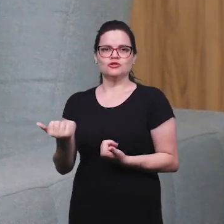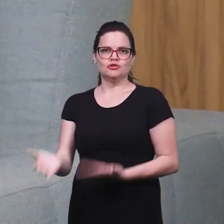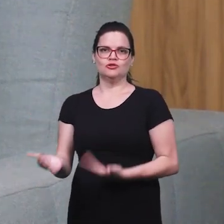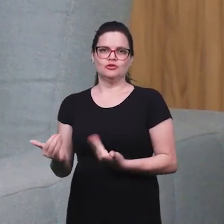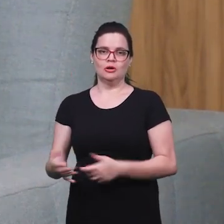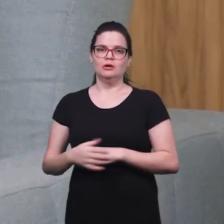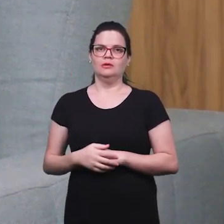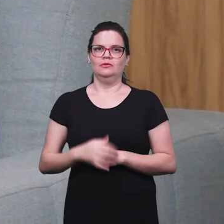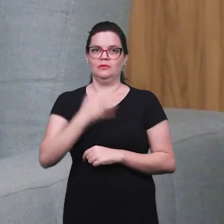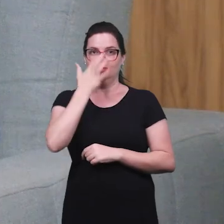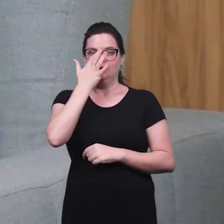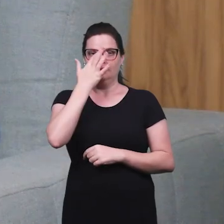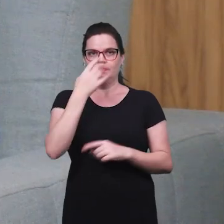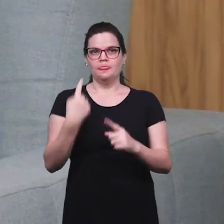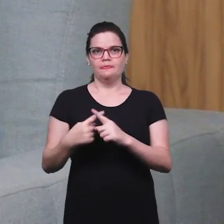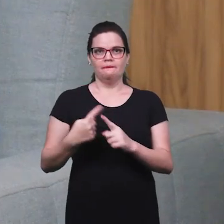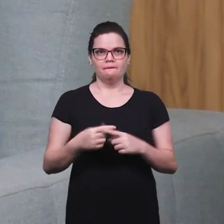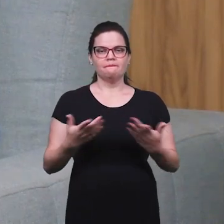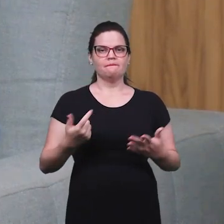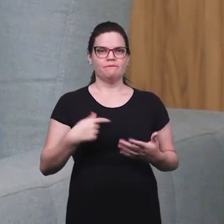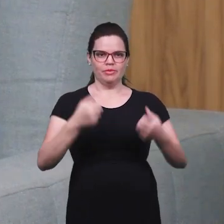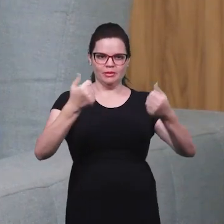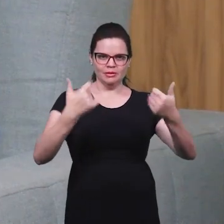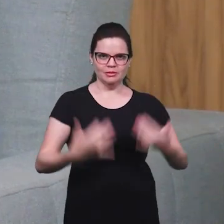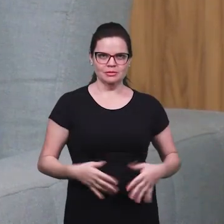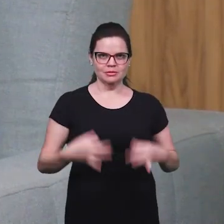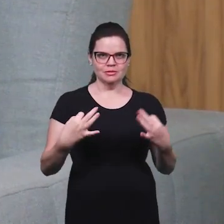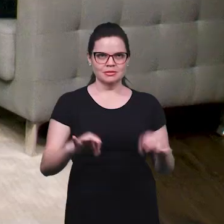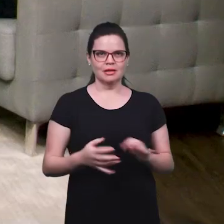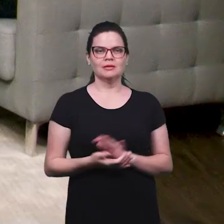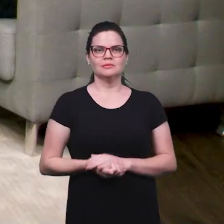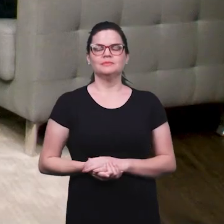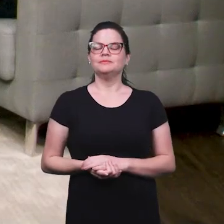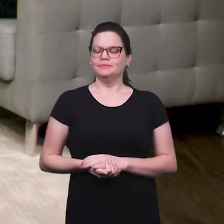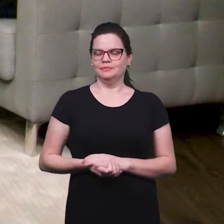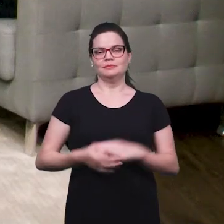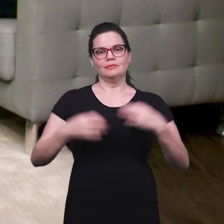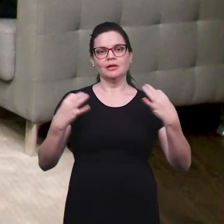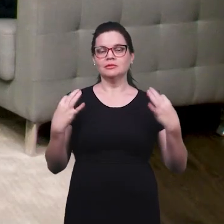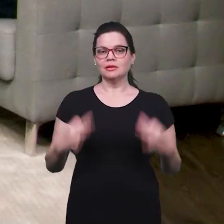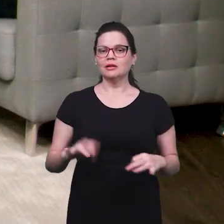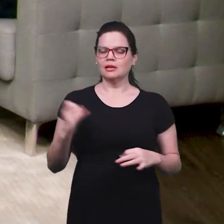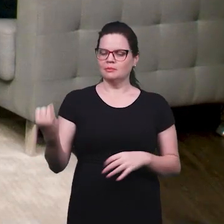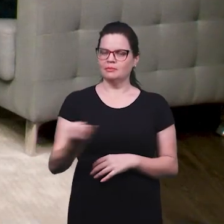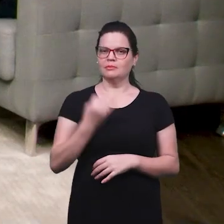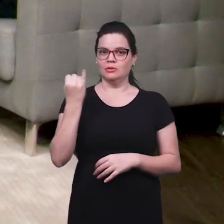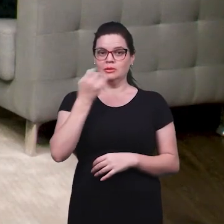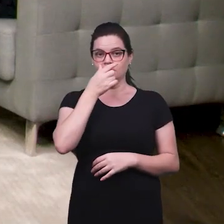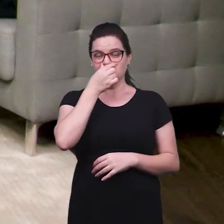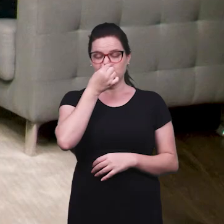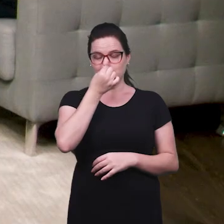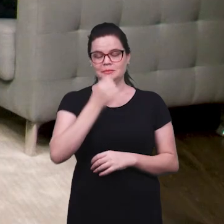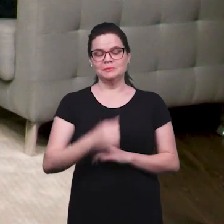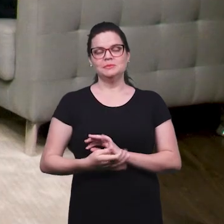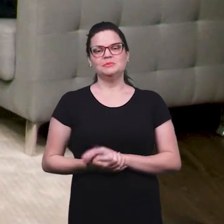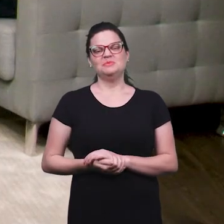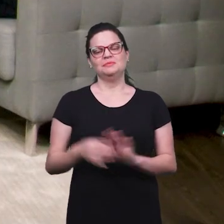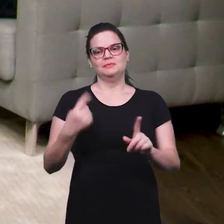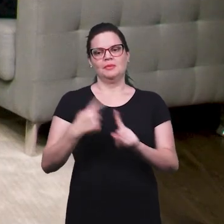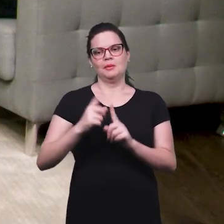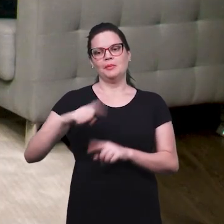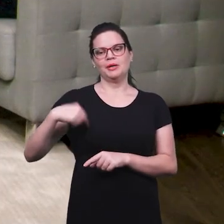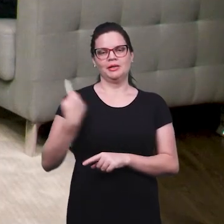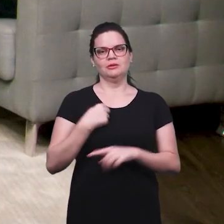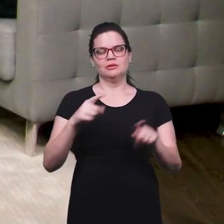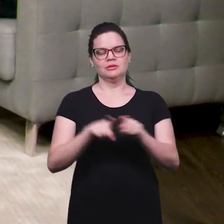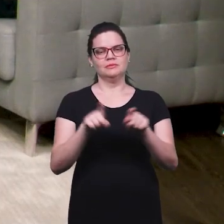de sobriedade e seriedade. É isso mesmo, pastor Cosme? É isso mesmo, pastor Abel. É importante porque a preocupação aqui também